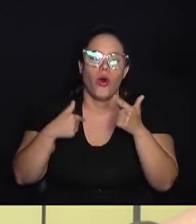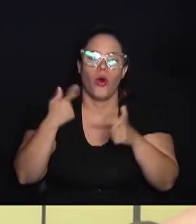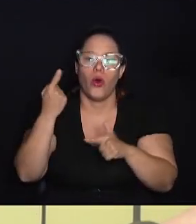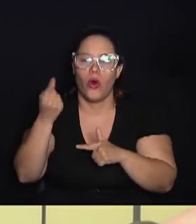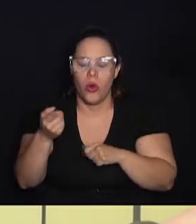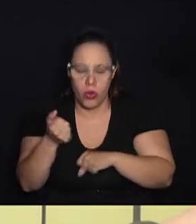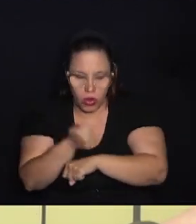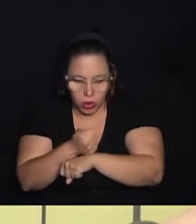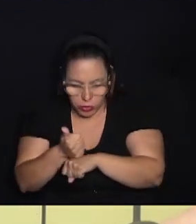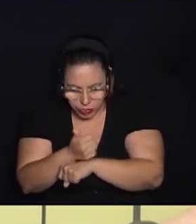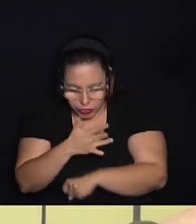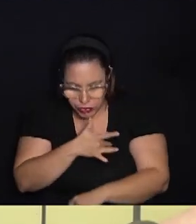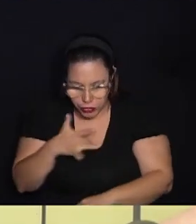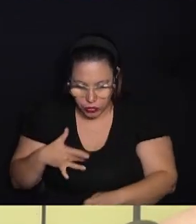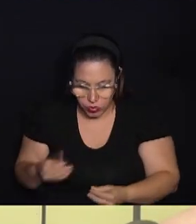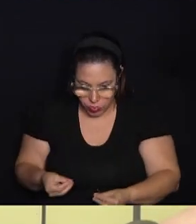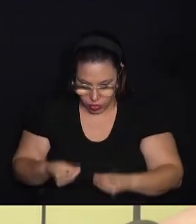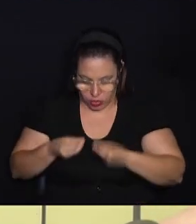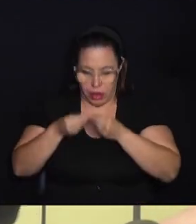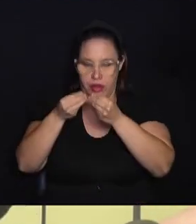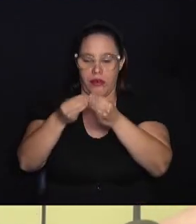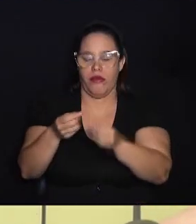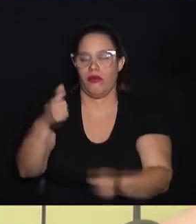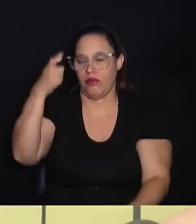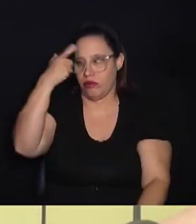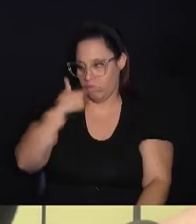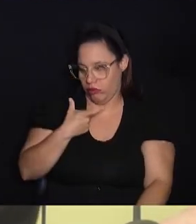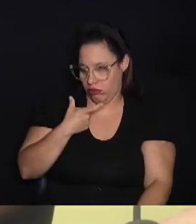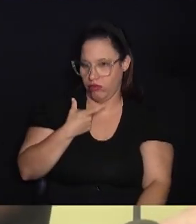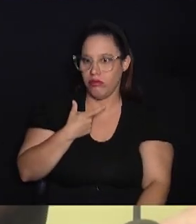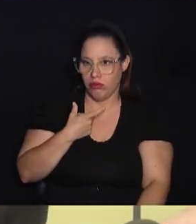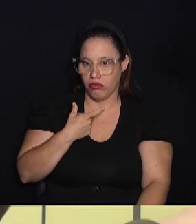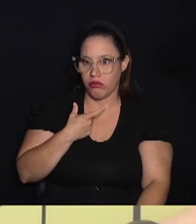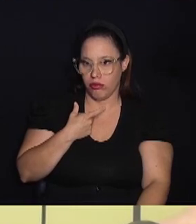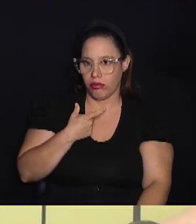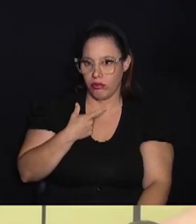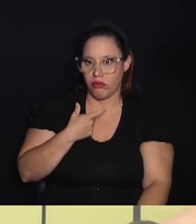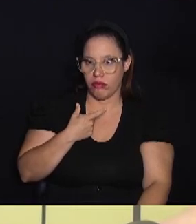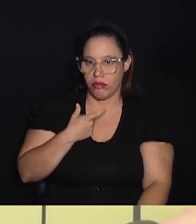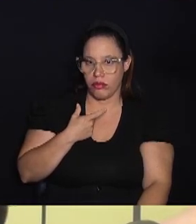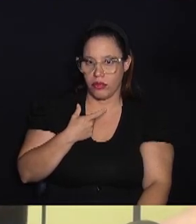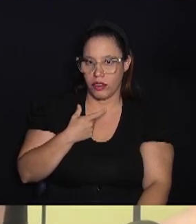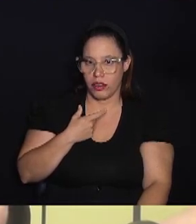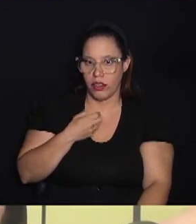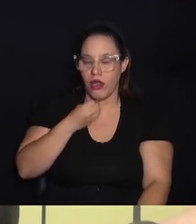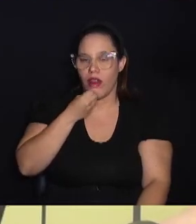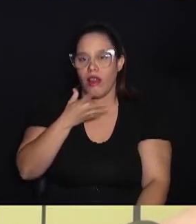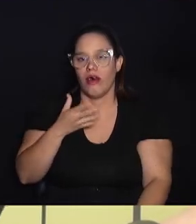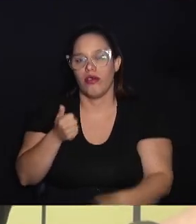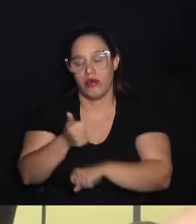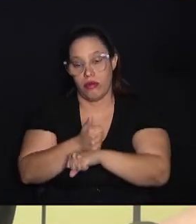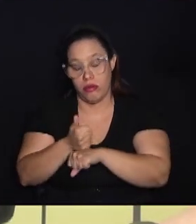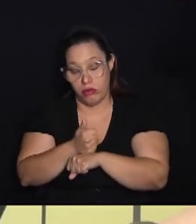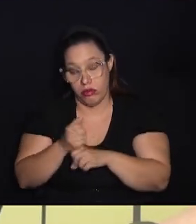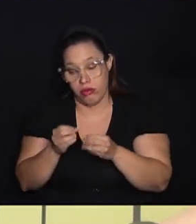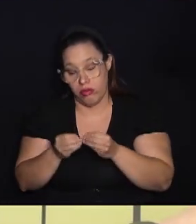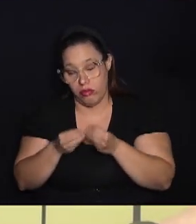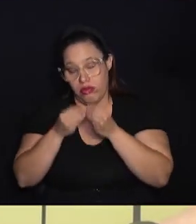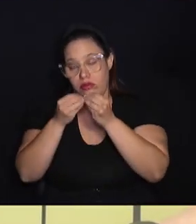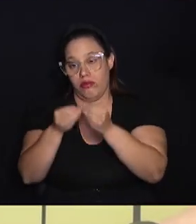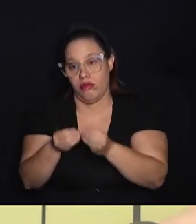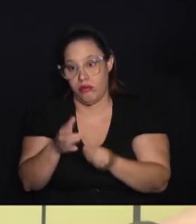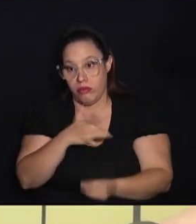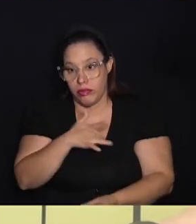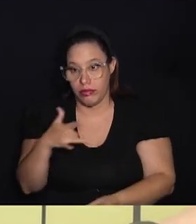Estão dispostos a olhar pro pro indivíduo nessa integralidade aí a gente tem uma boa composição paraa saúde o que muitas vezes